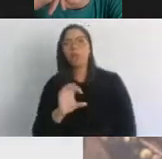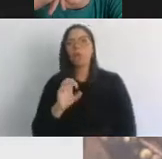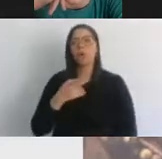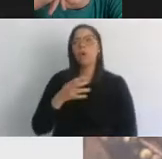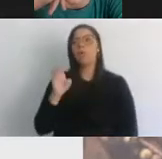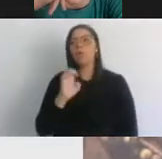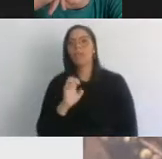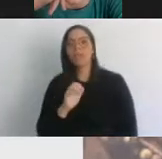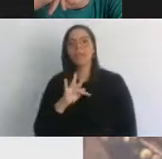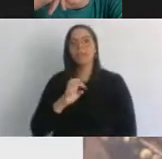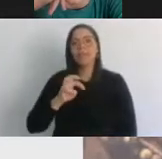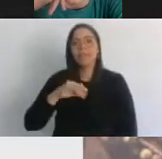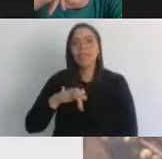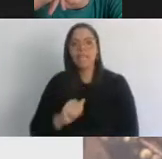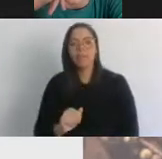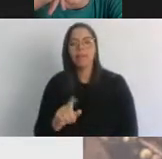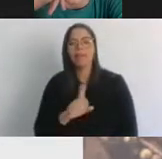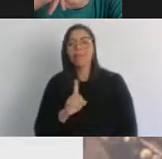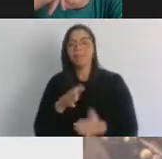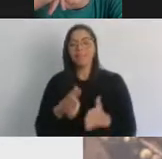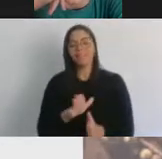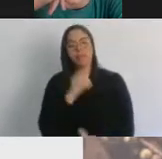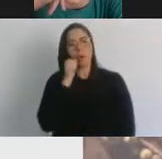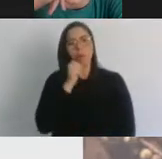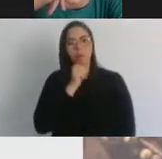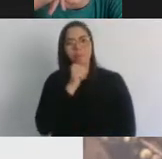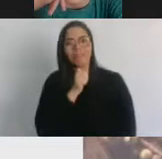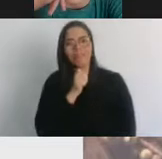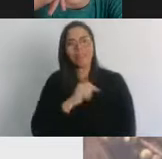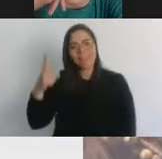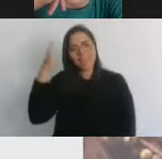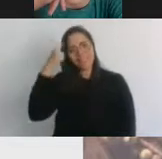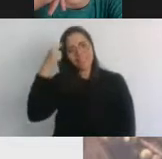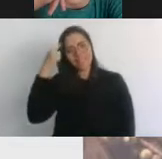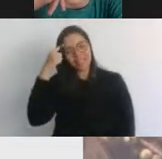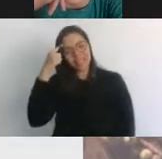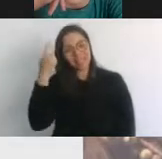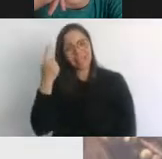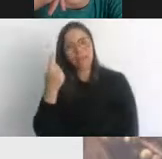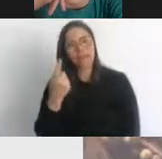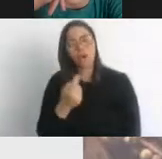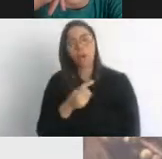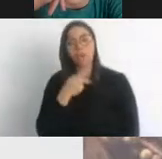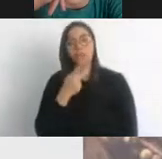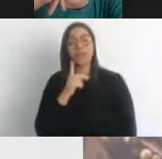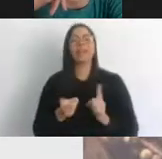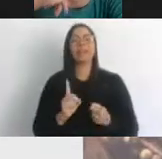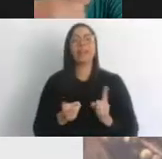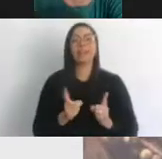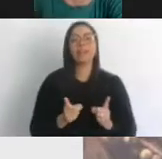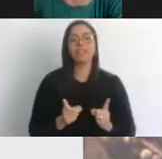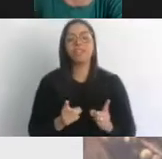exemplo não comporta mulher tá essa essa ideia de gay feminino quando a gente fala travesti